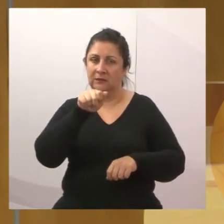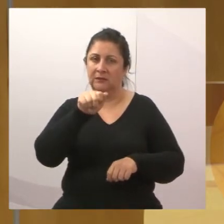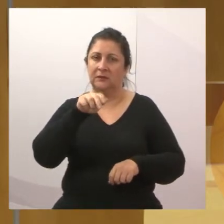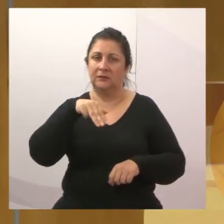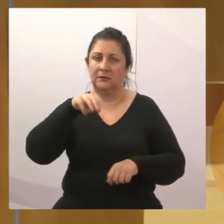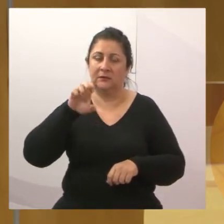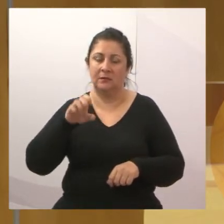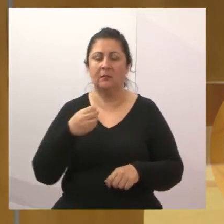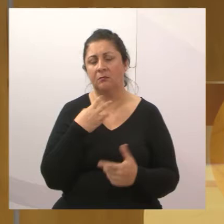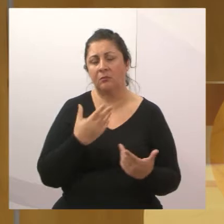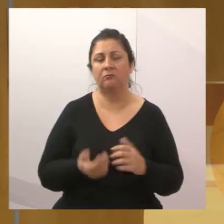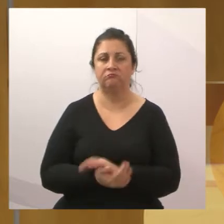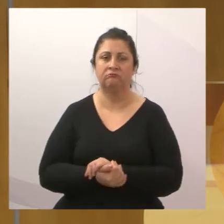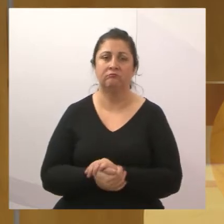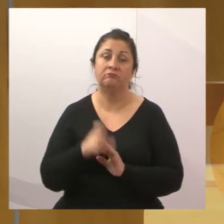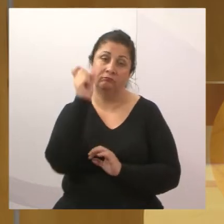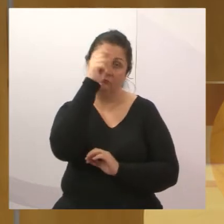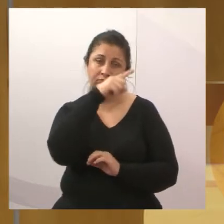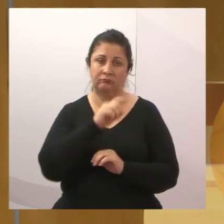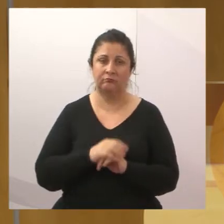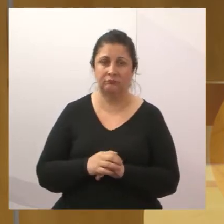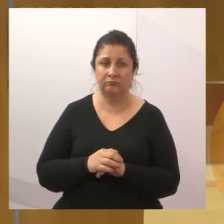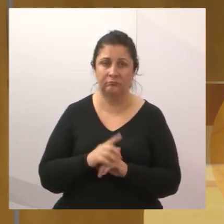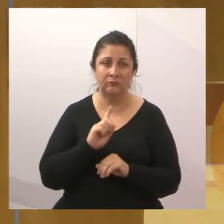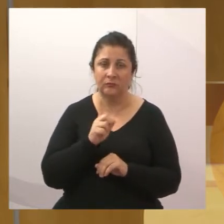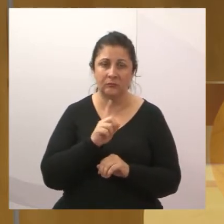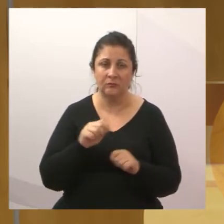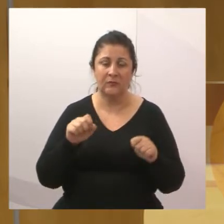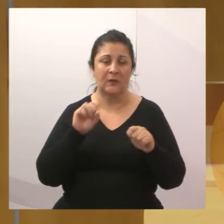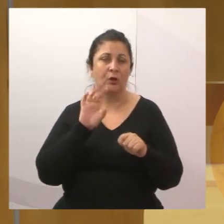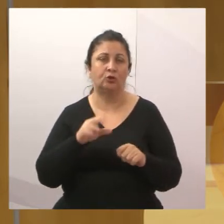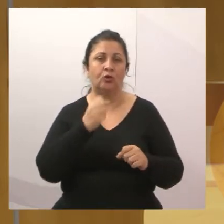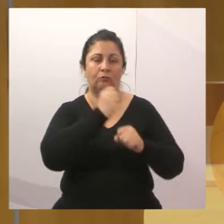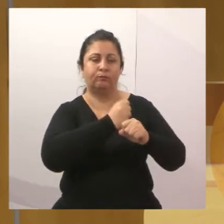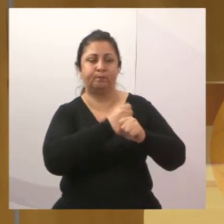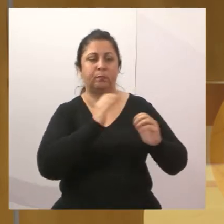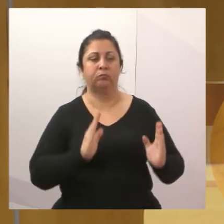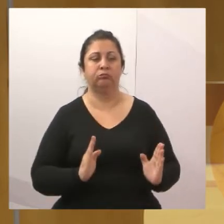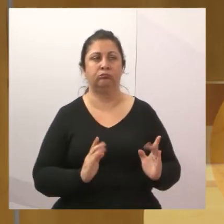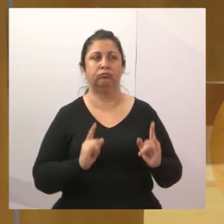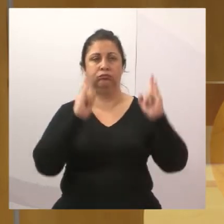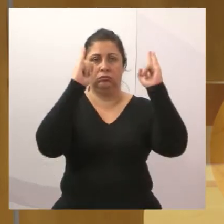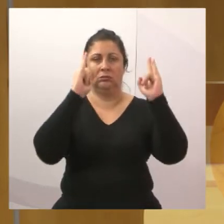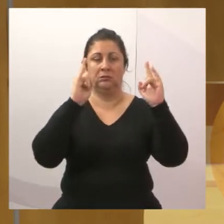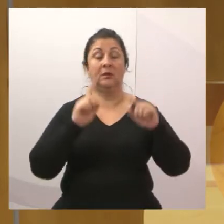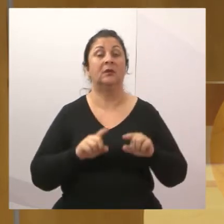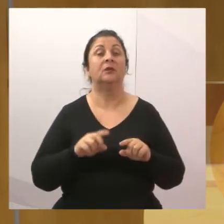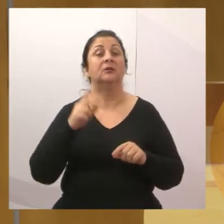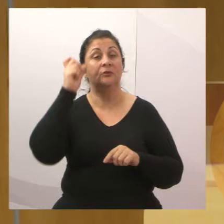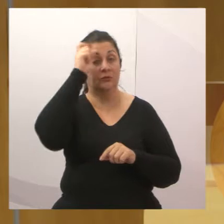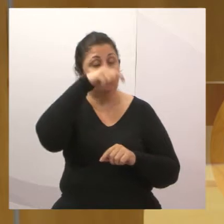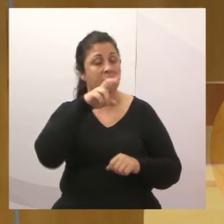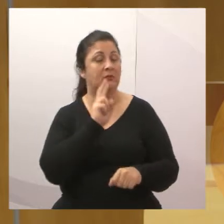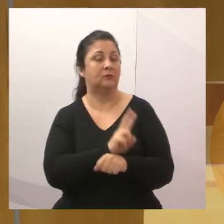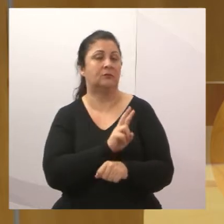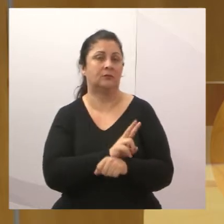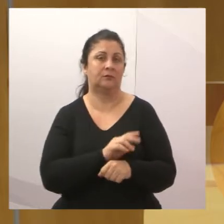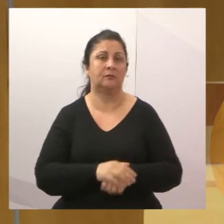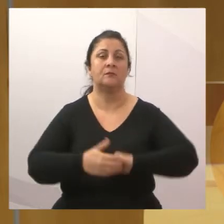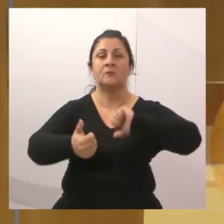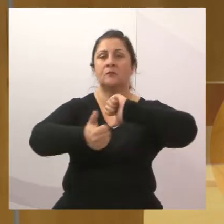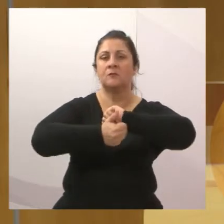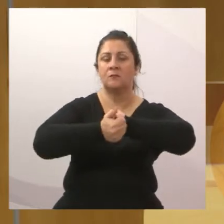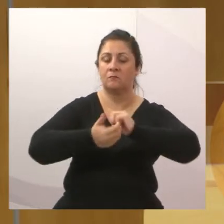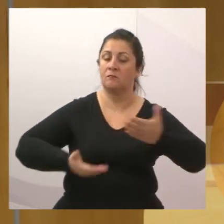dá resultado. Então, o difícil não é falar em fazer equipamento, o difícil é a manutenção, é a qualidade